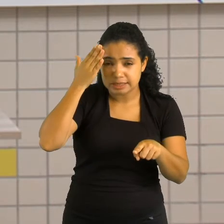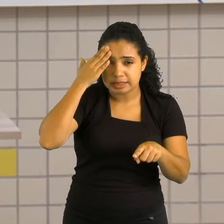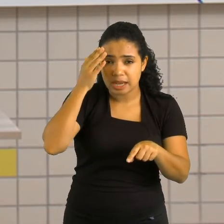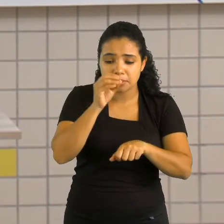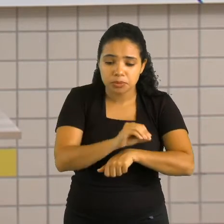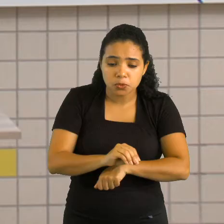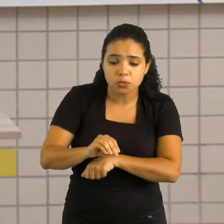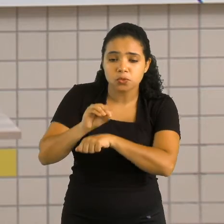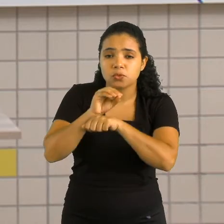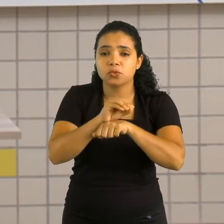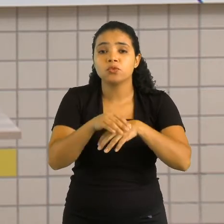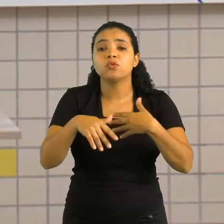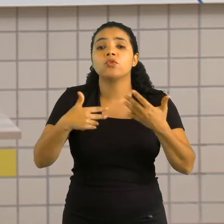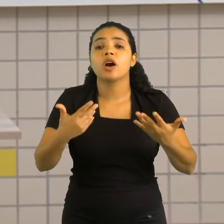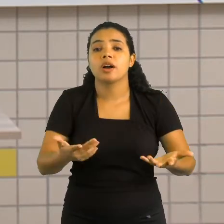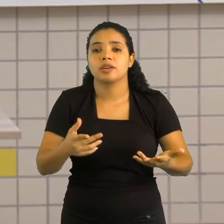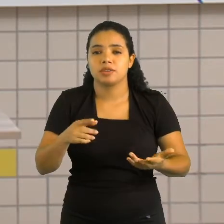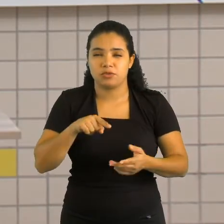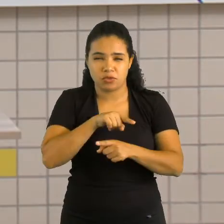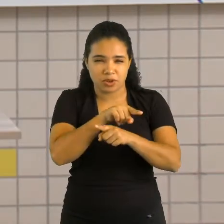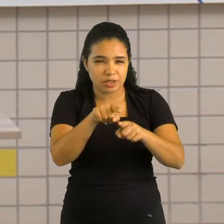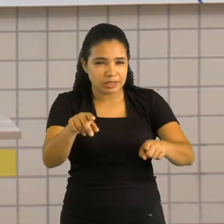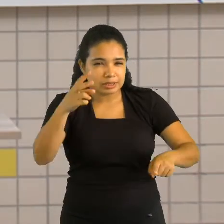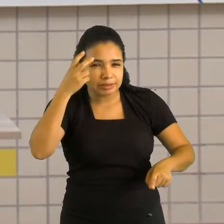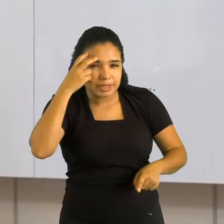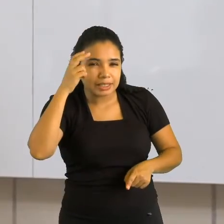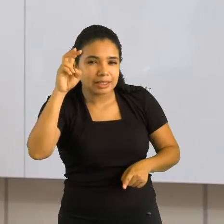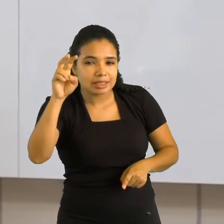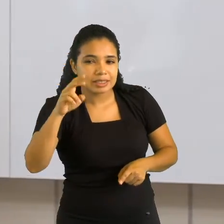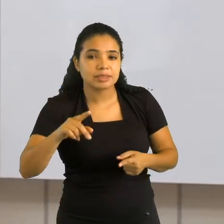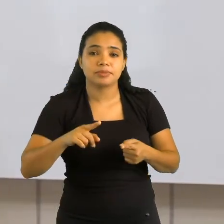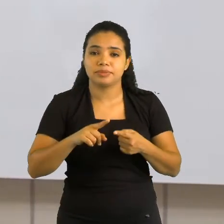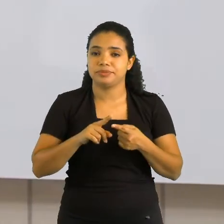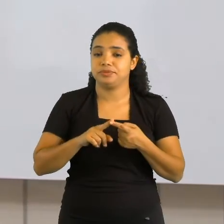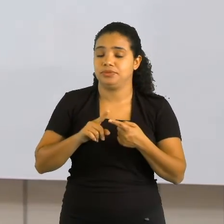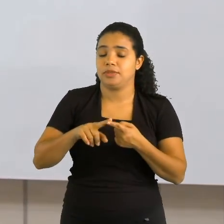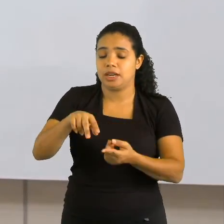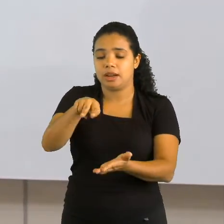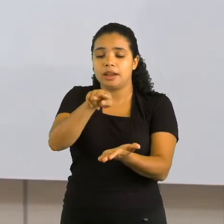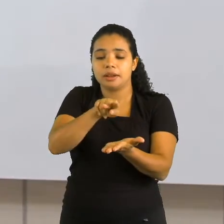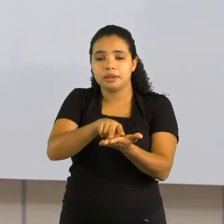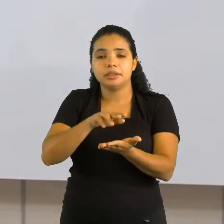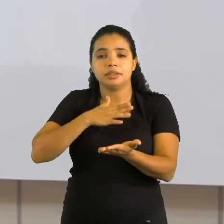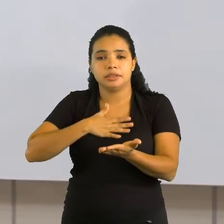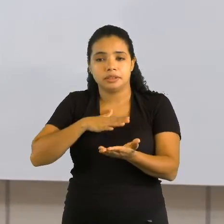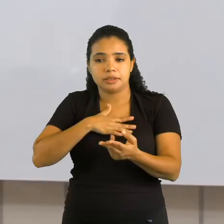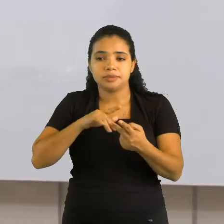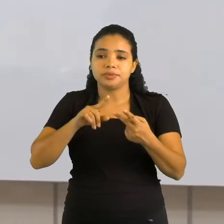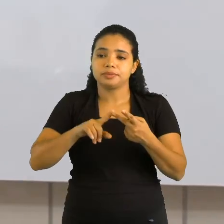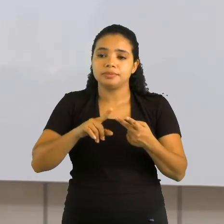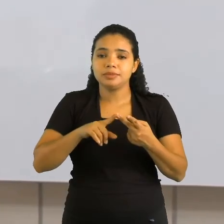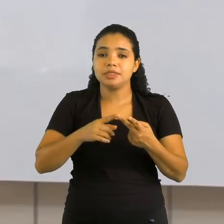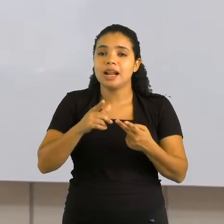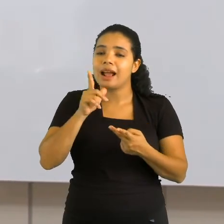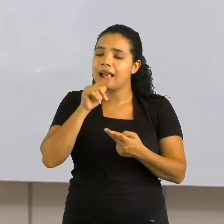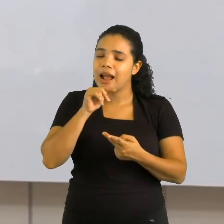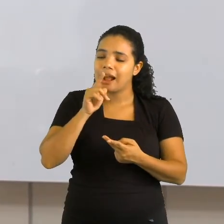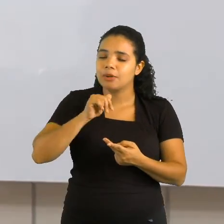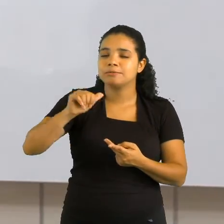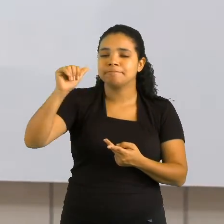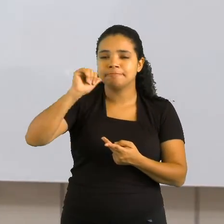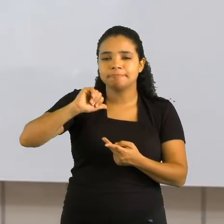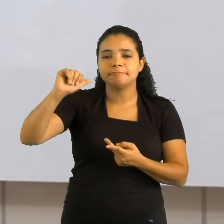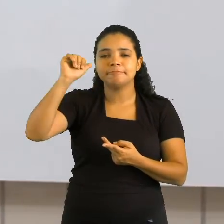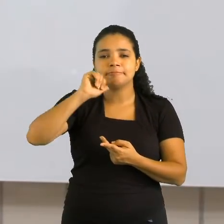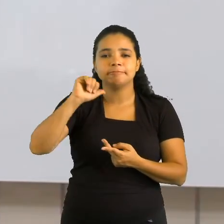Vocês são inteligentes. Repouso e uma boa hidratação.